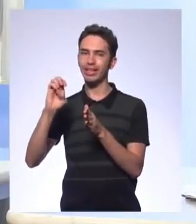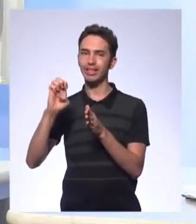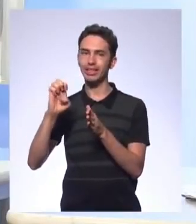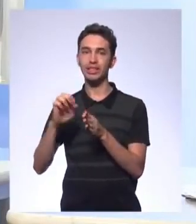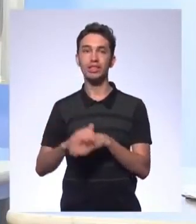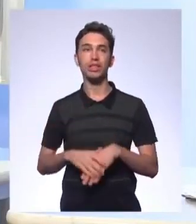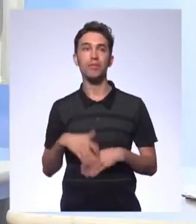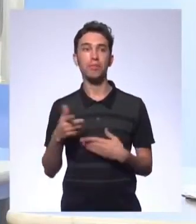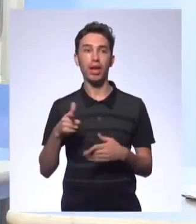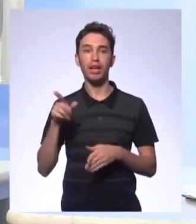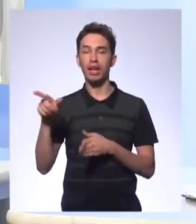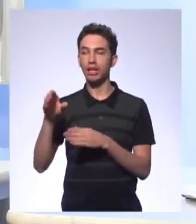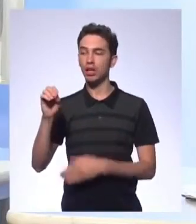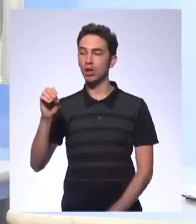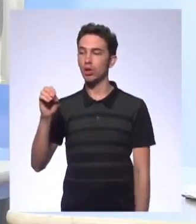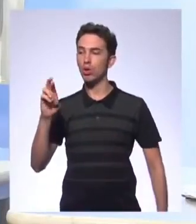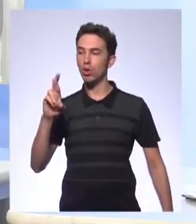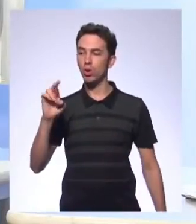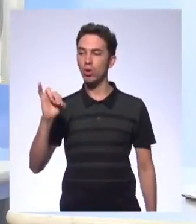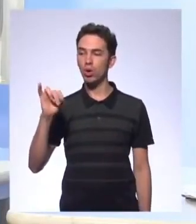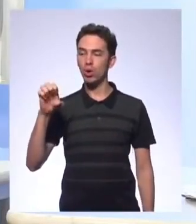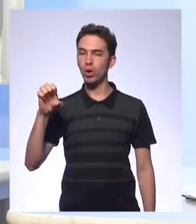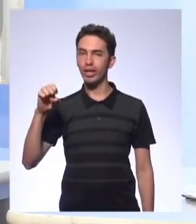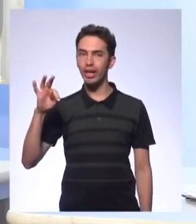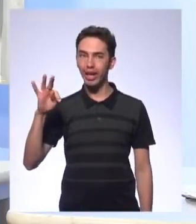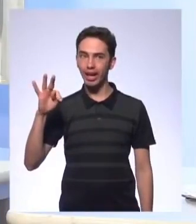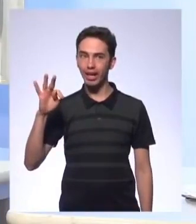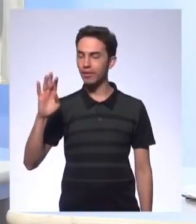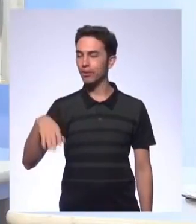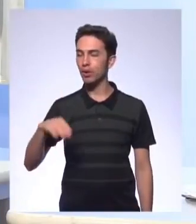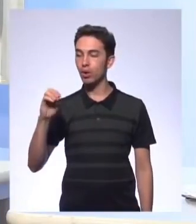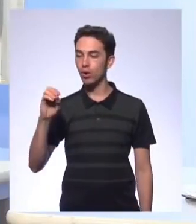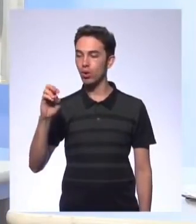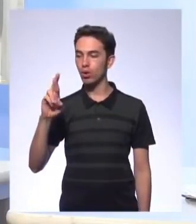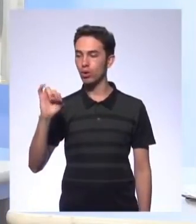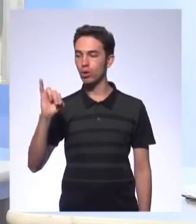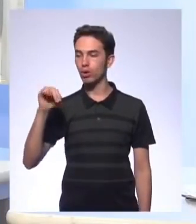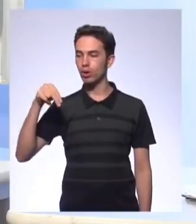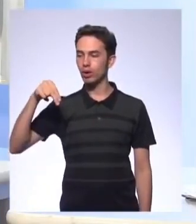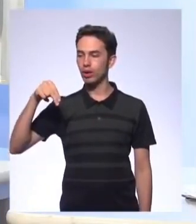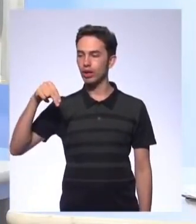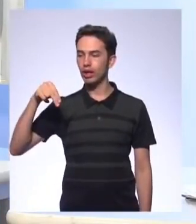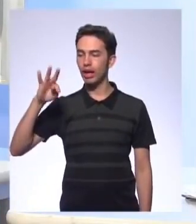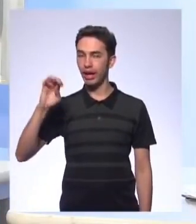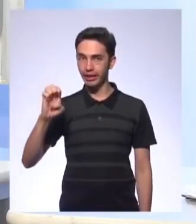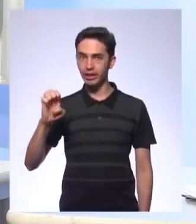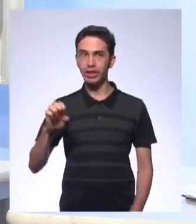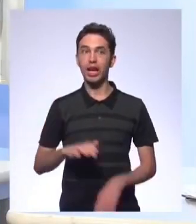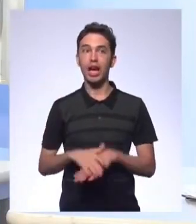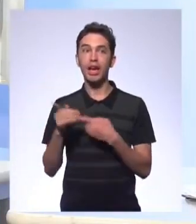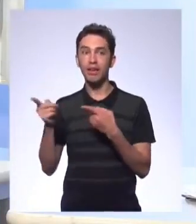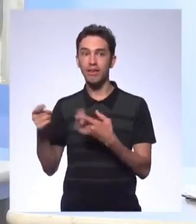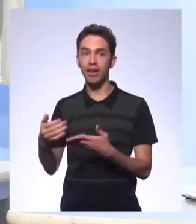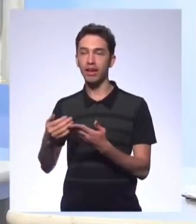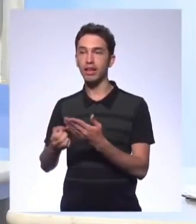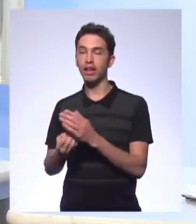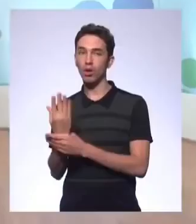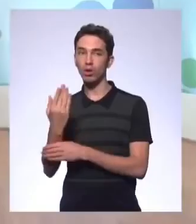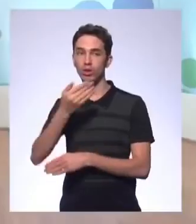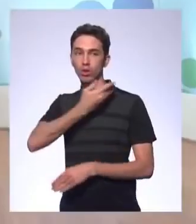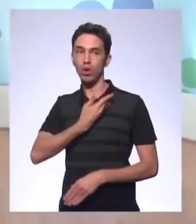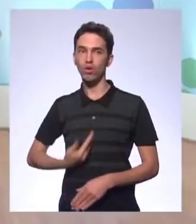No Império Romano do Oriente, formou-se o Império Bizantino, mas nós não vamos falar agora sobre o Império Bizantino,